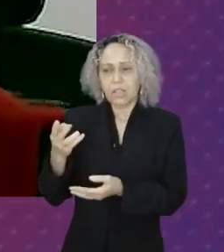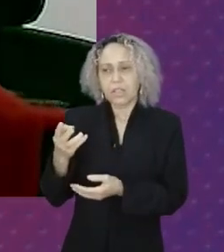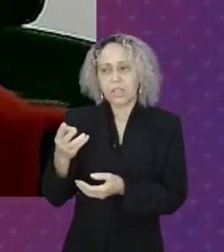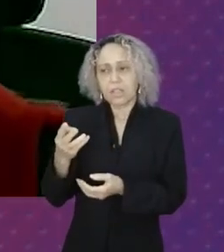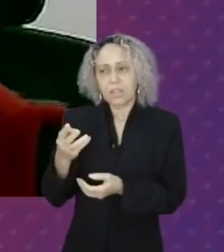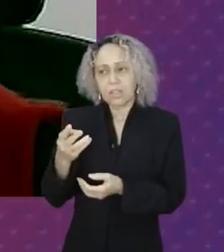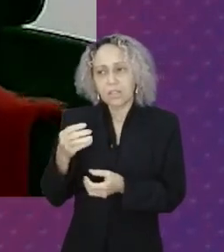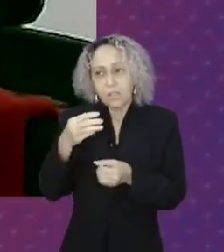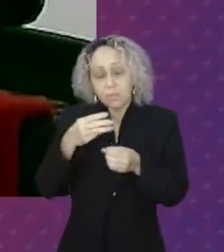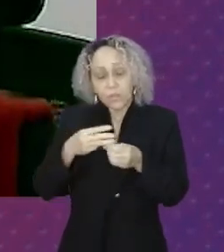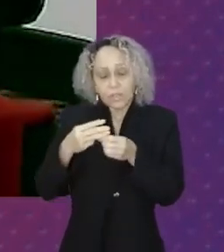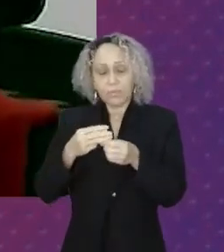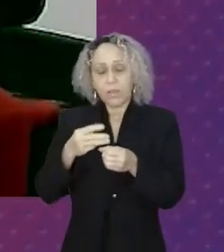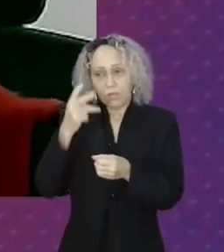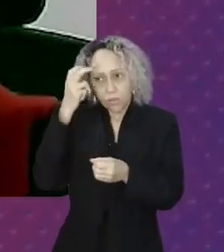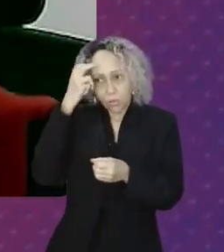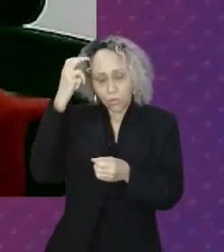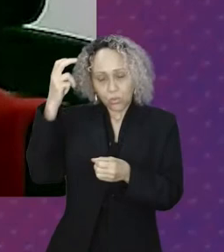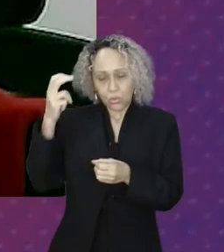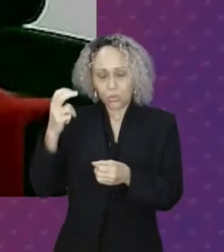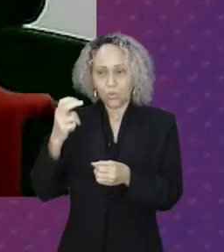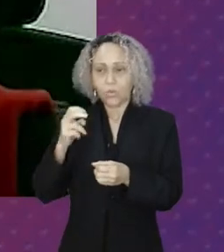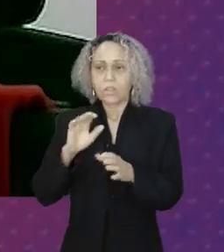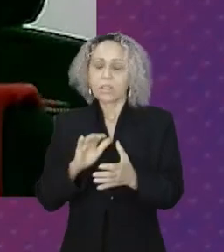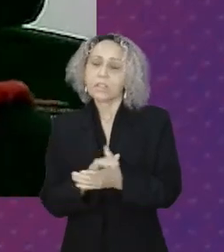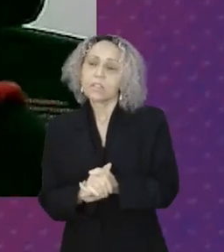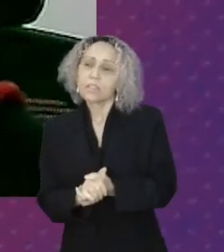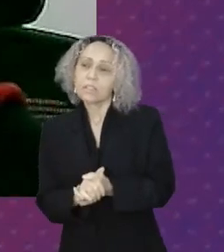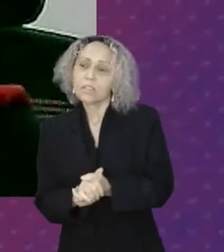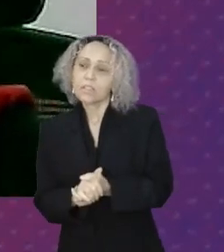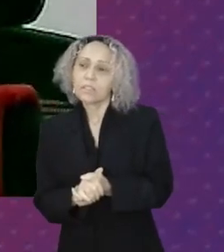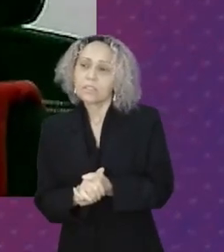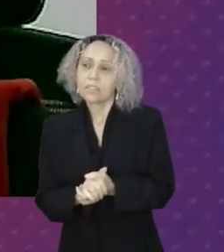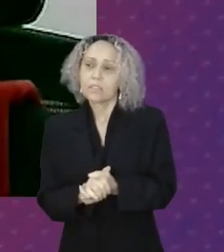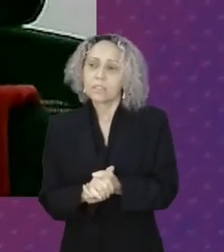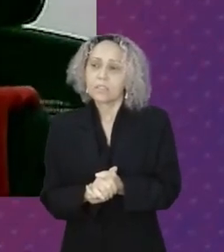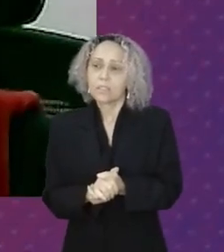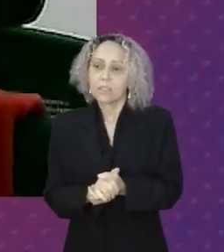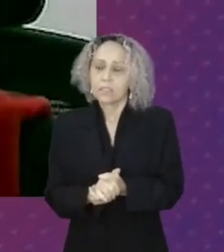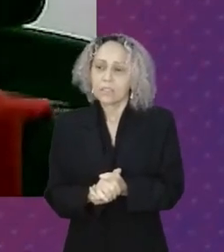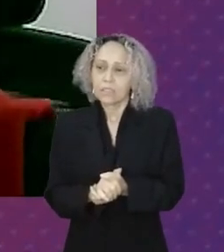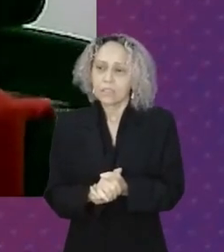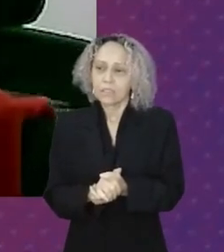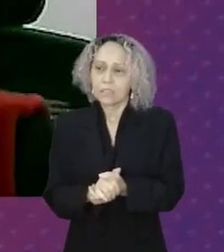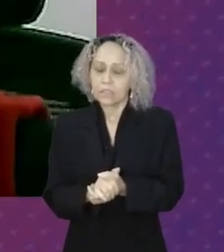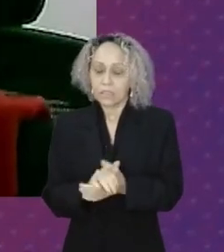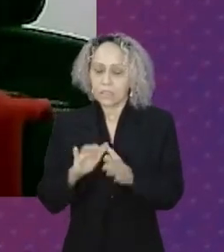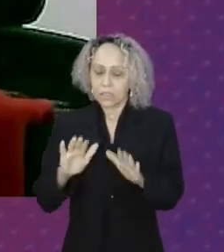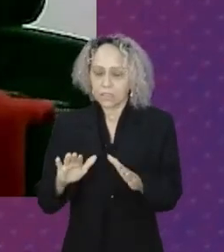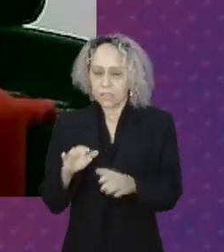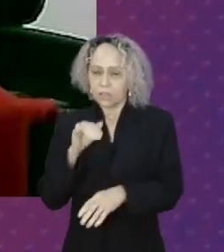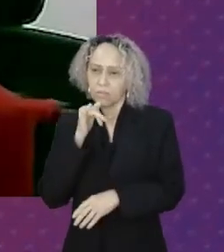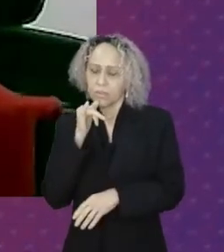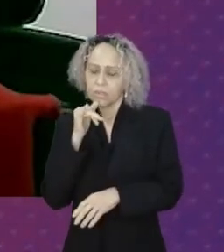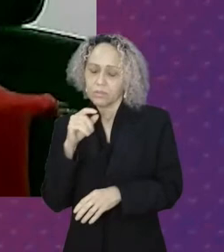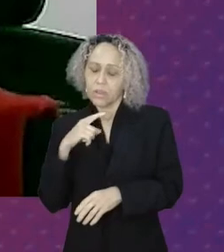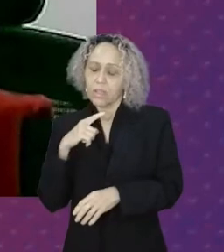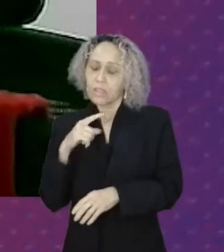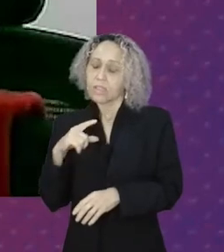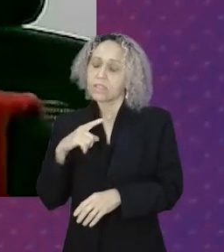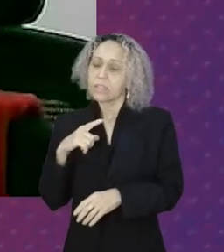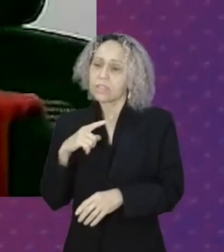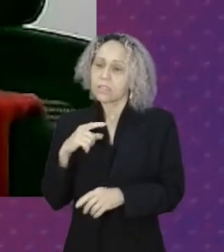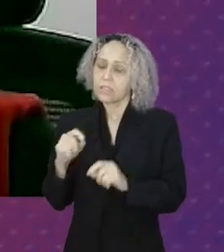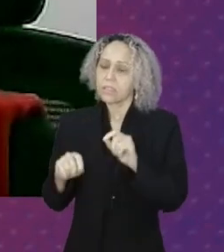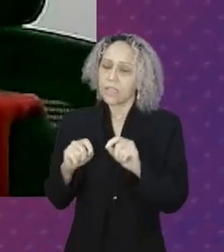num processo de dispensa de licitação fui condenada a uma pena de 6 anos, da qual eu